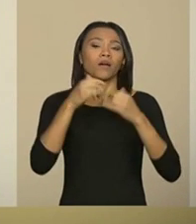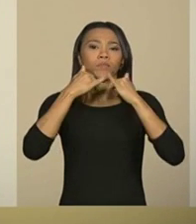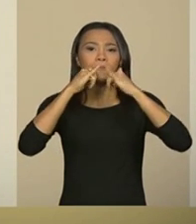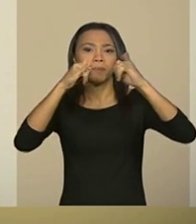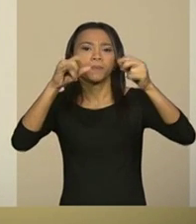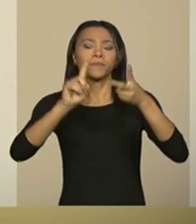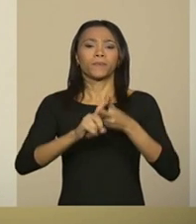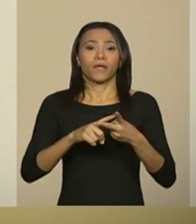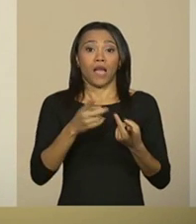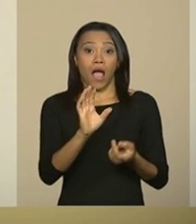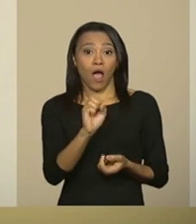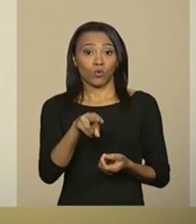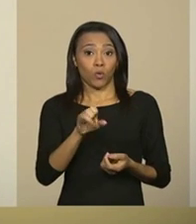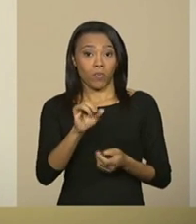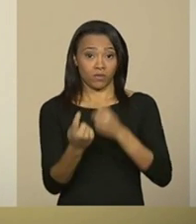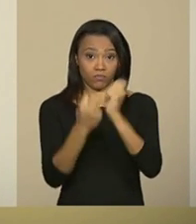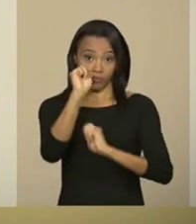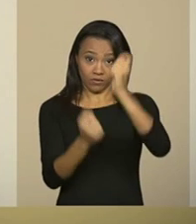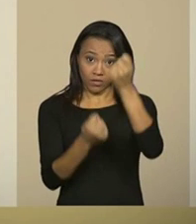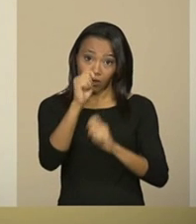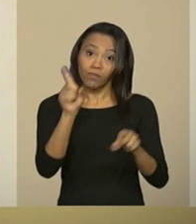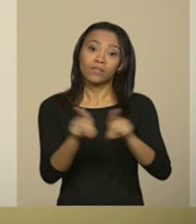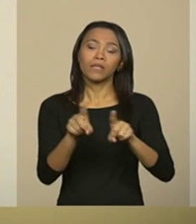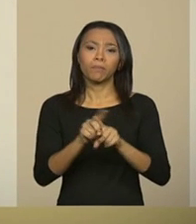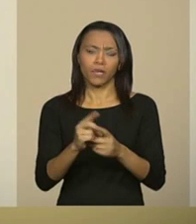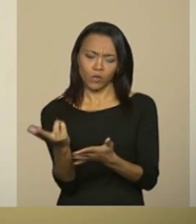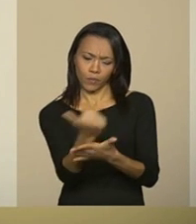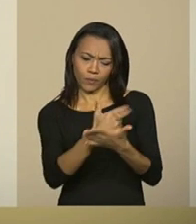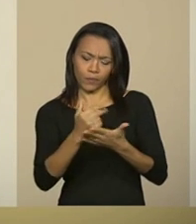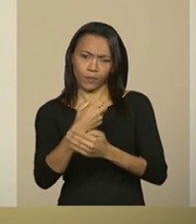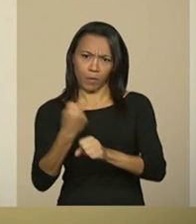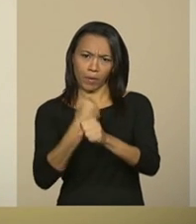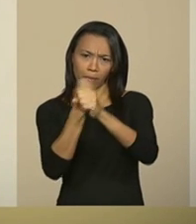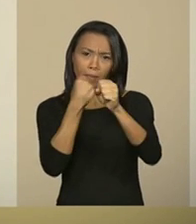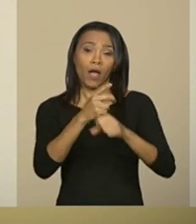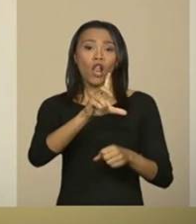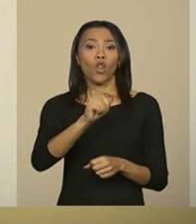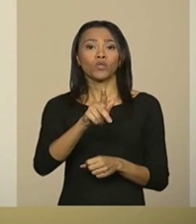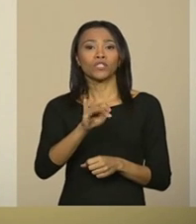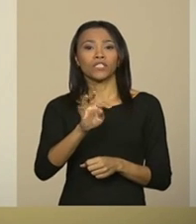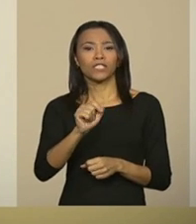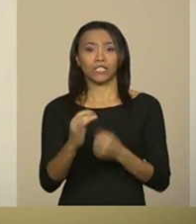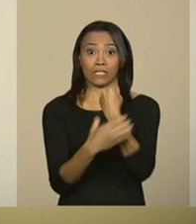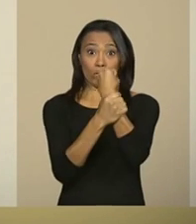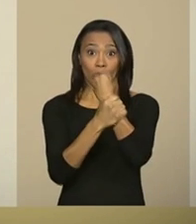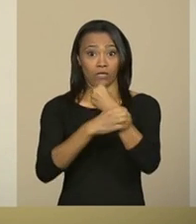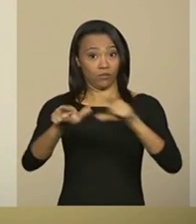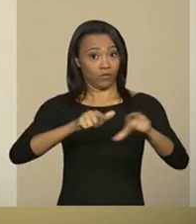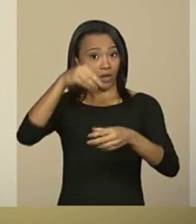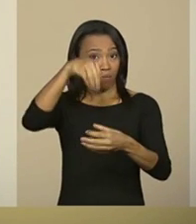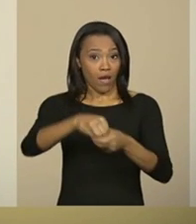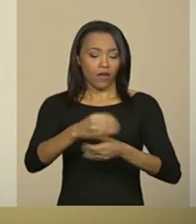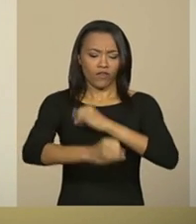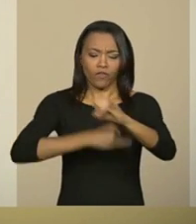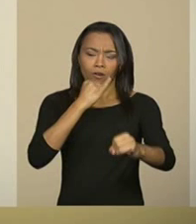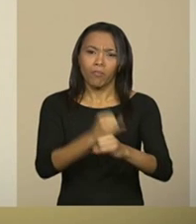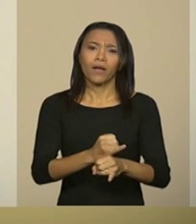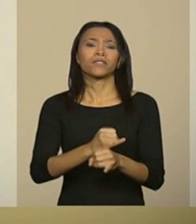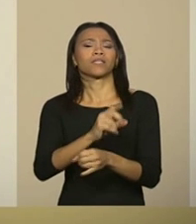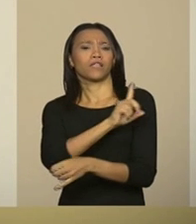automação industrial edificações logística segura do trabalho informática